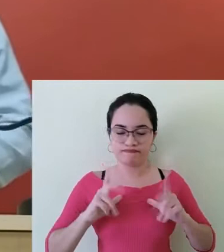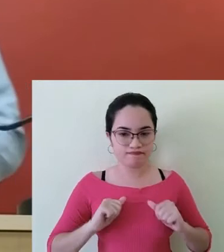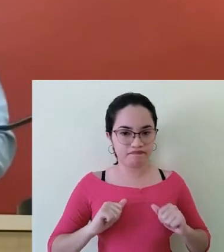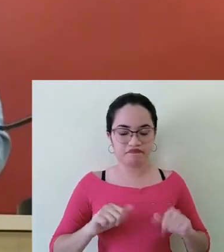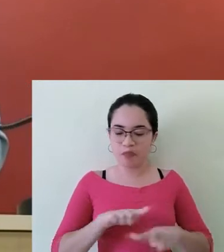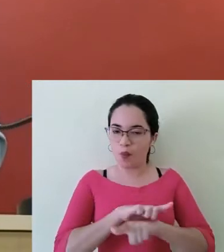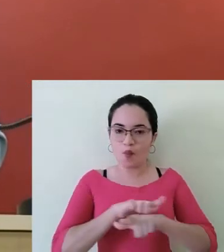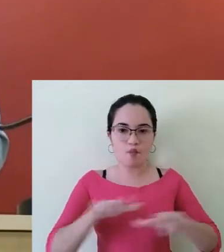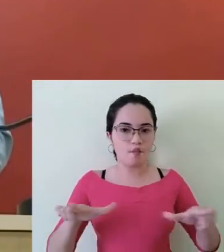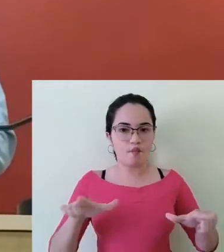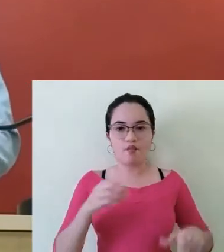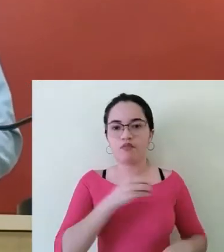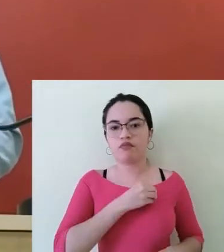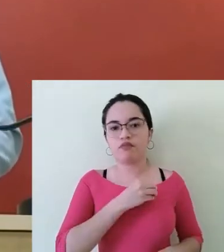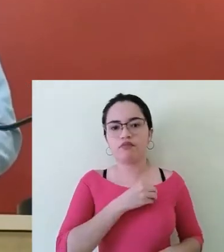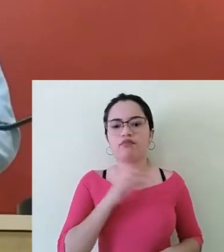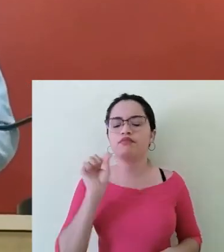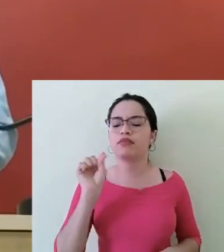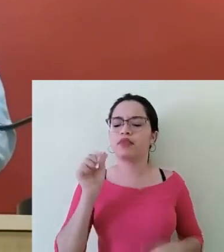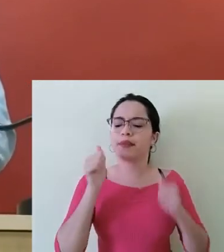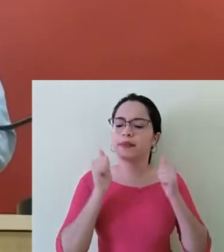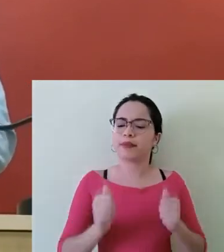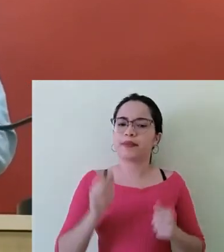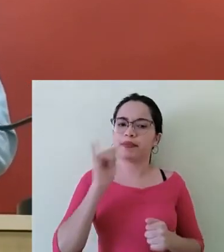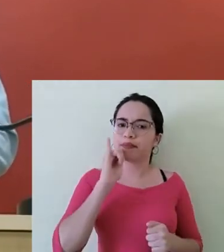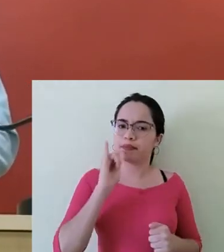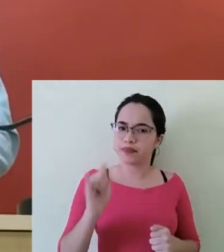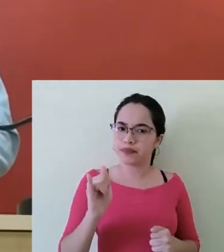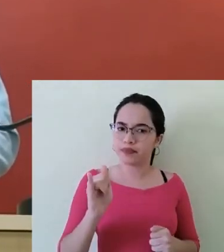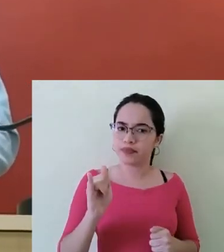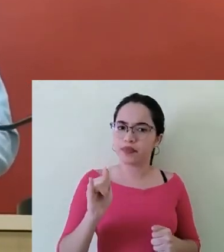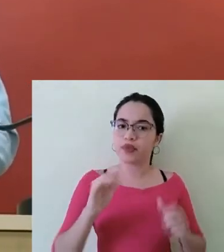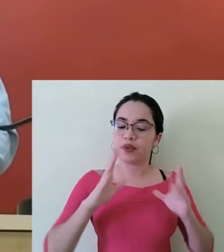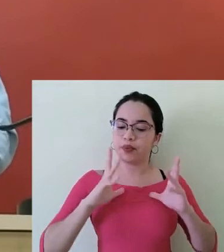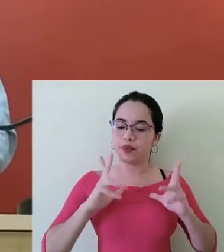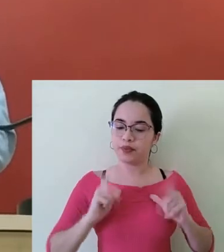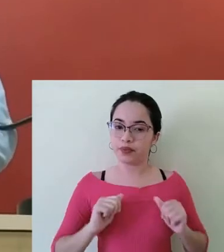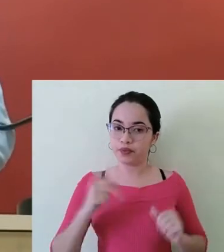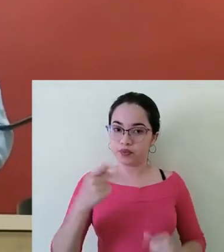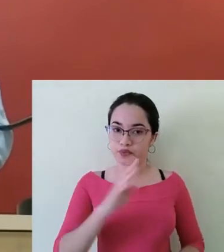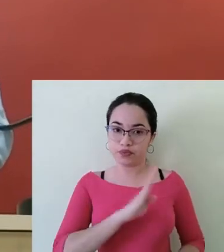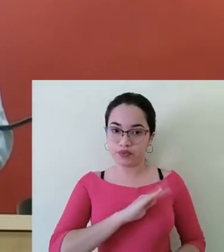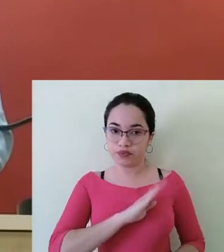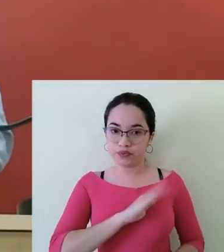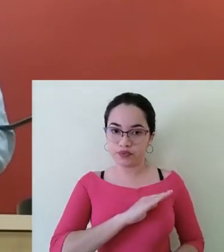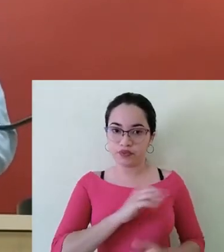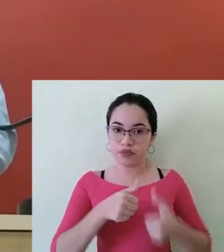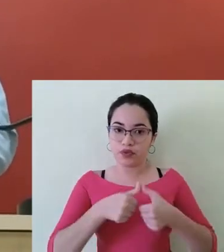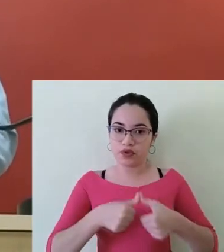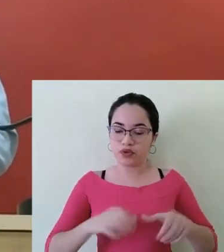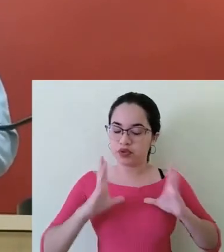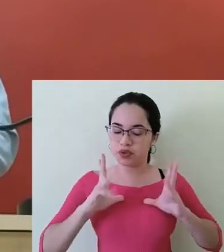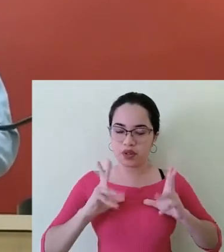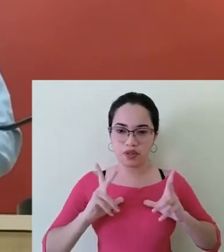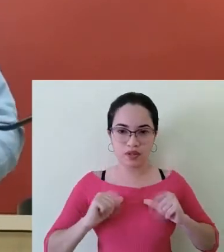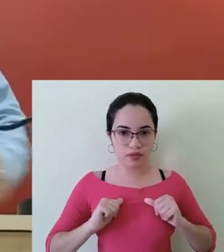limpo e sem pecados? Quem pode dizer que purificou o seu coração, que